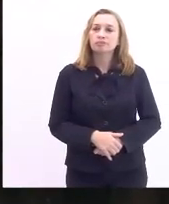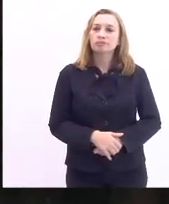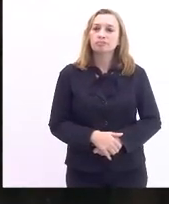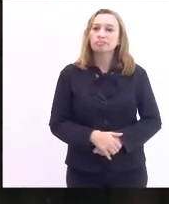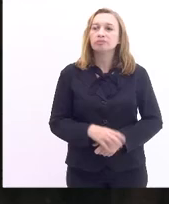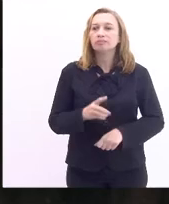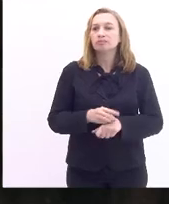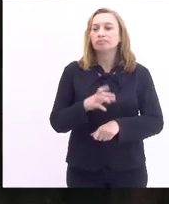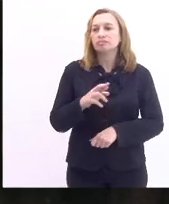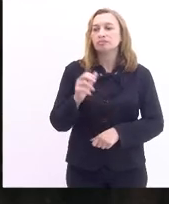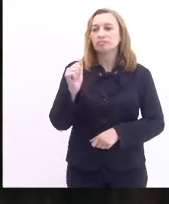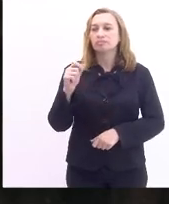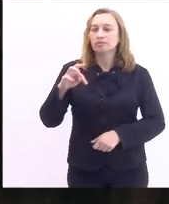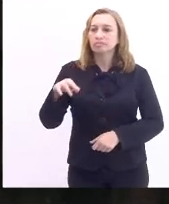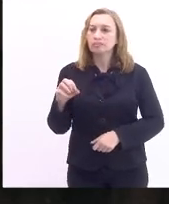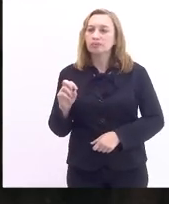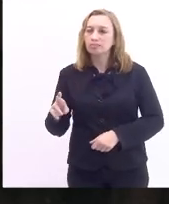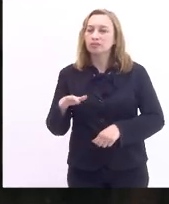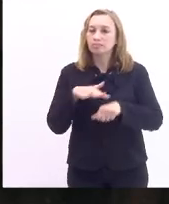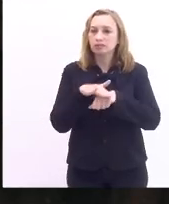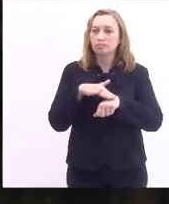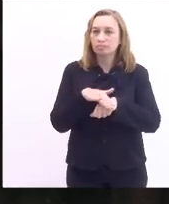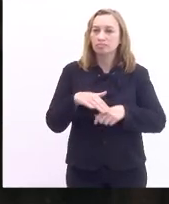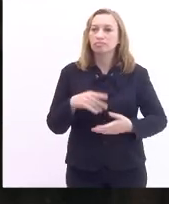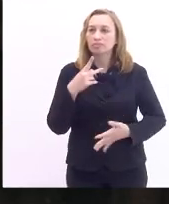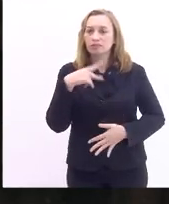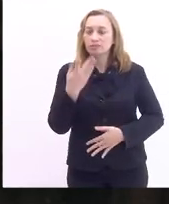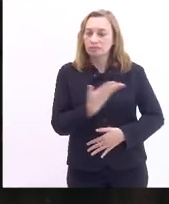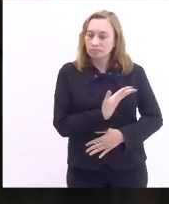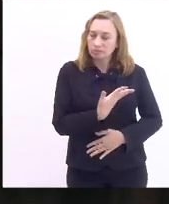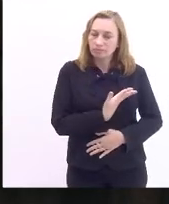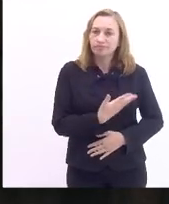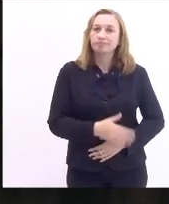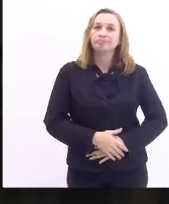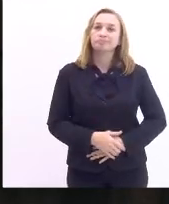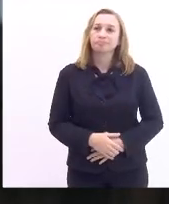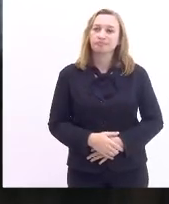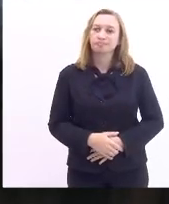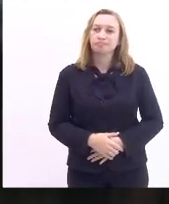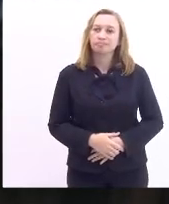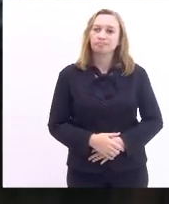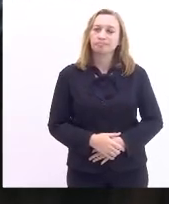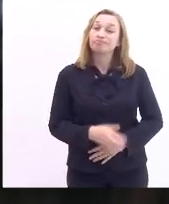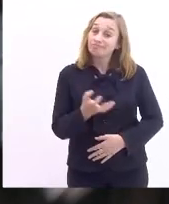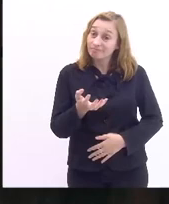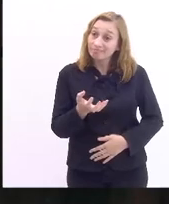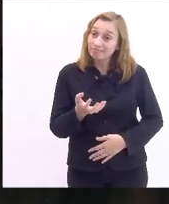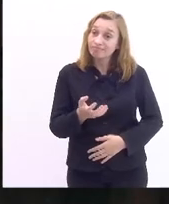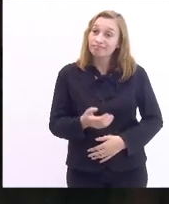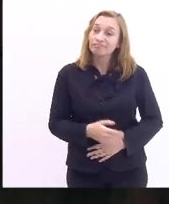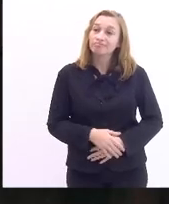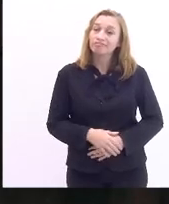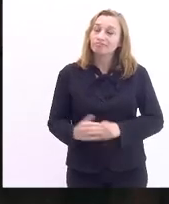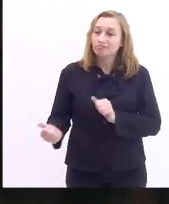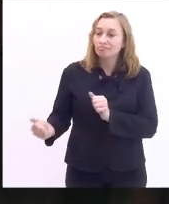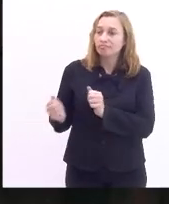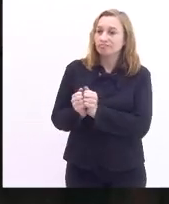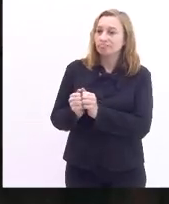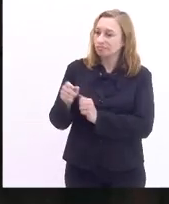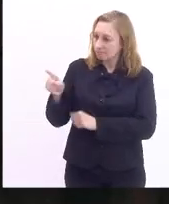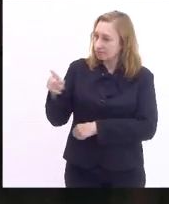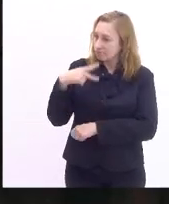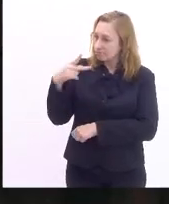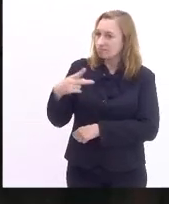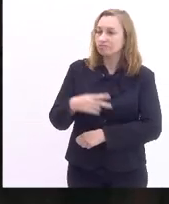não do Doutor Antenor de conversar a respeito e dizer os companheiros o seguinte eu quero fazer coro com que